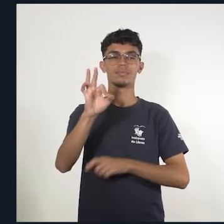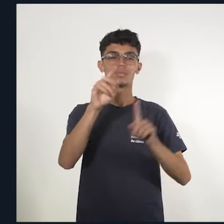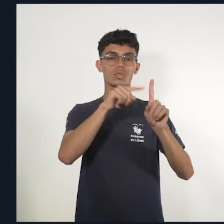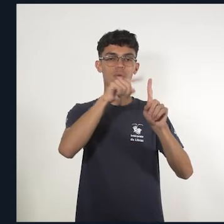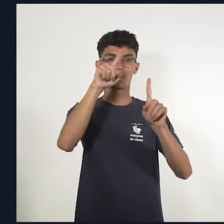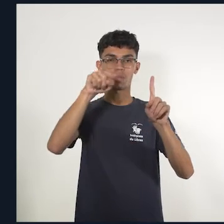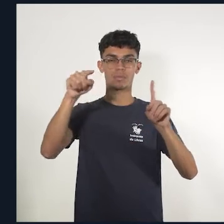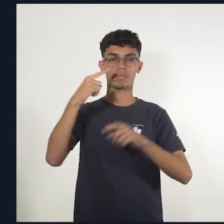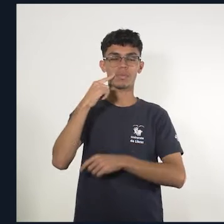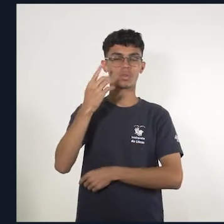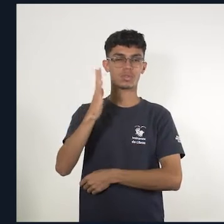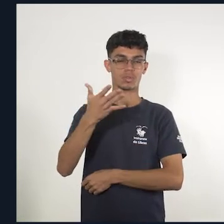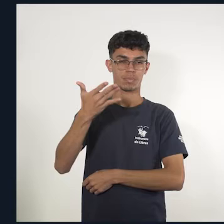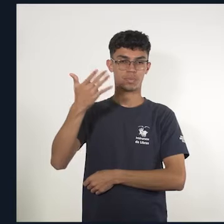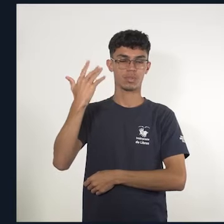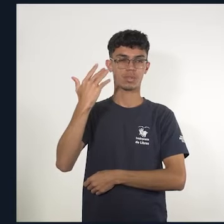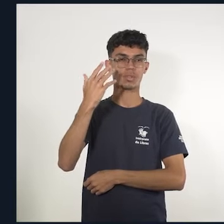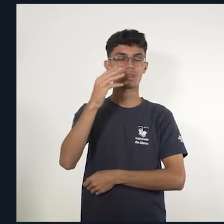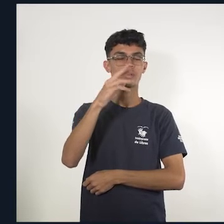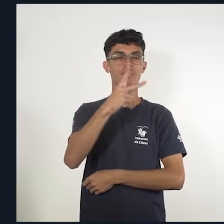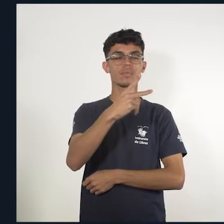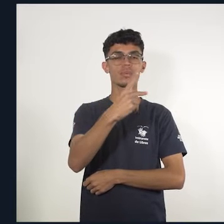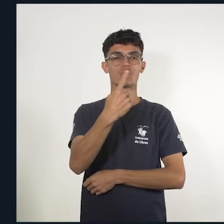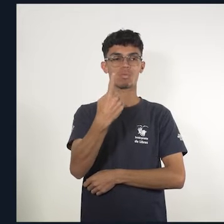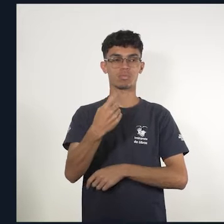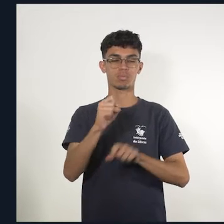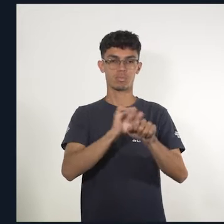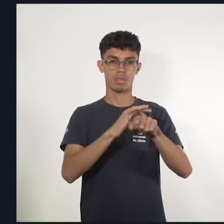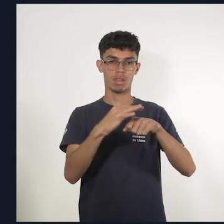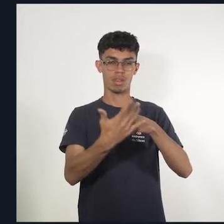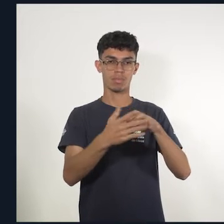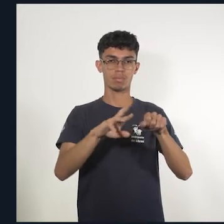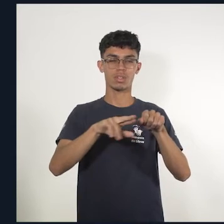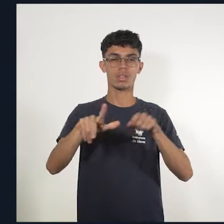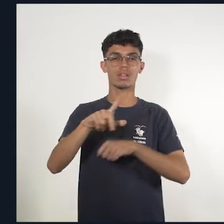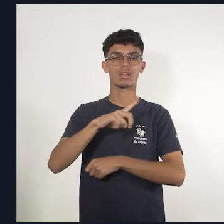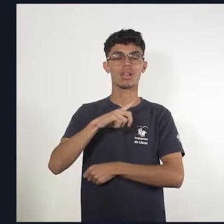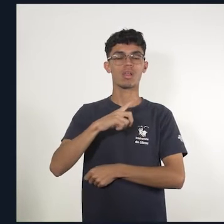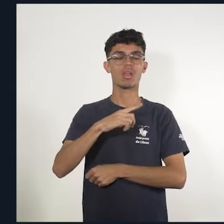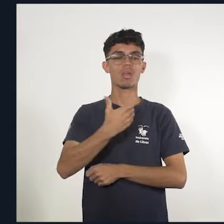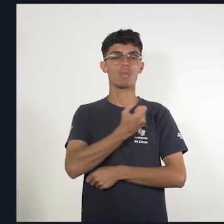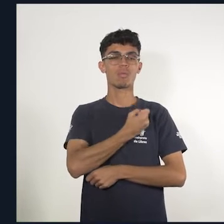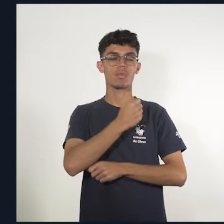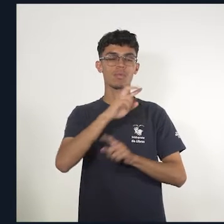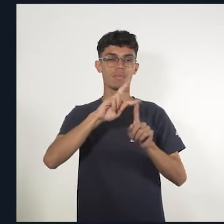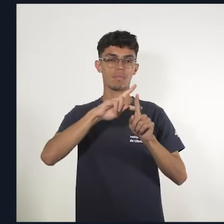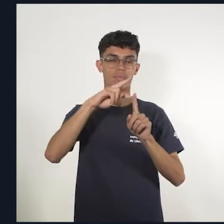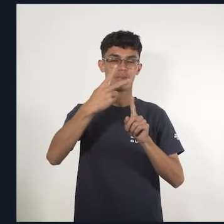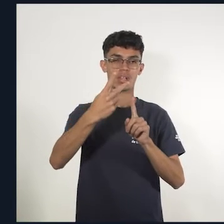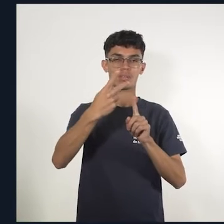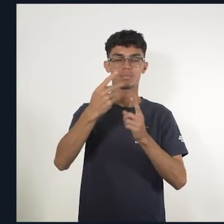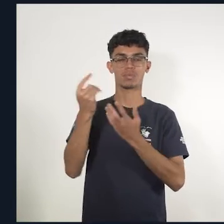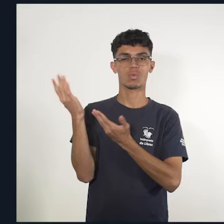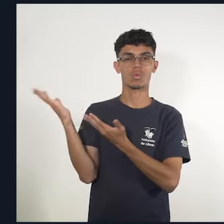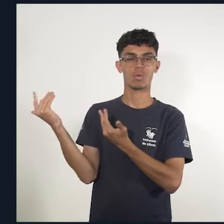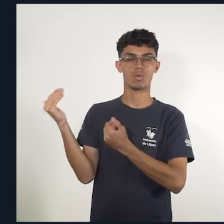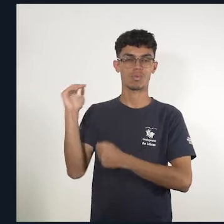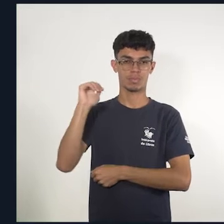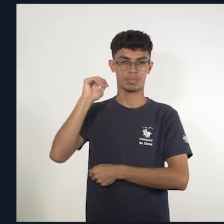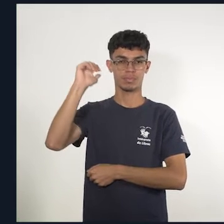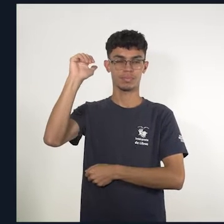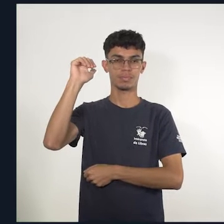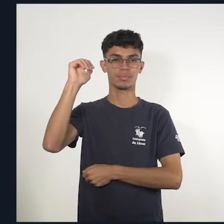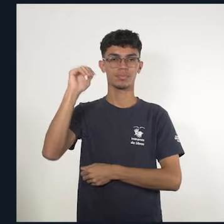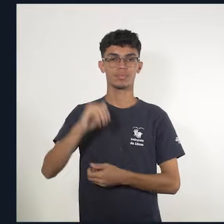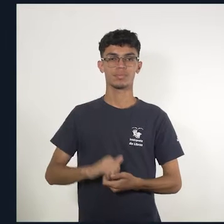anteriores, a P1 houve um aumento muito elevado em jovens adultos, que apresentam